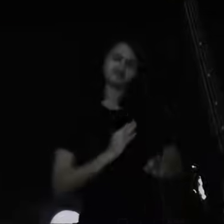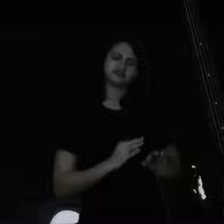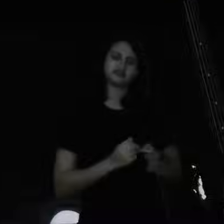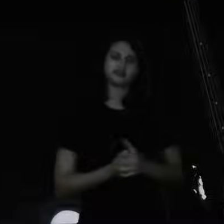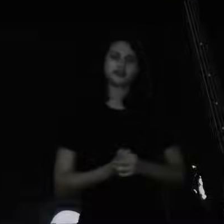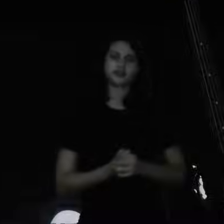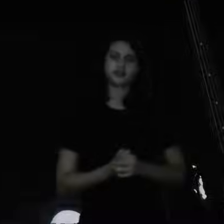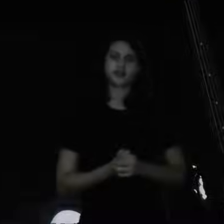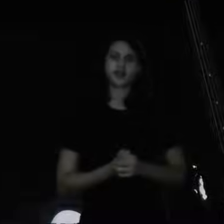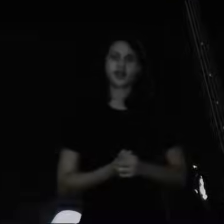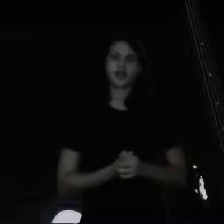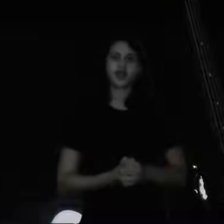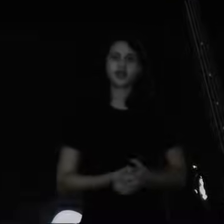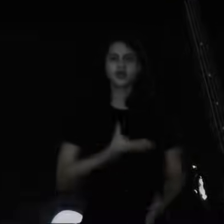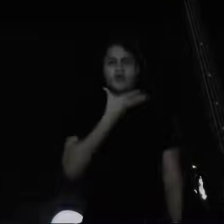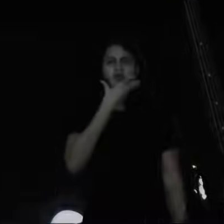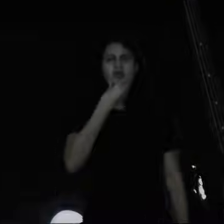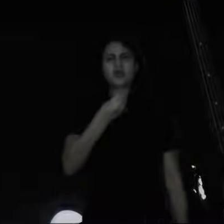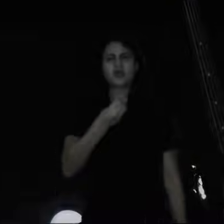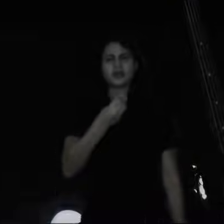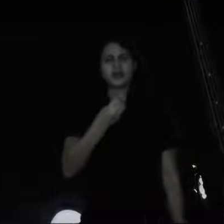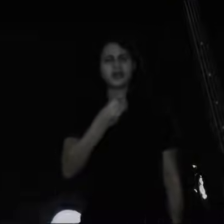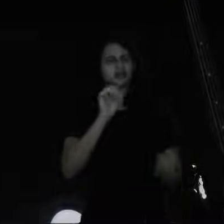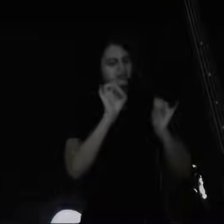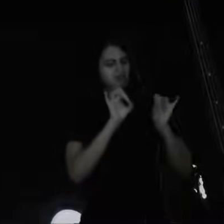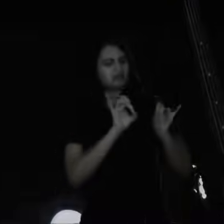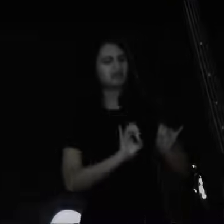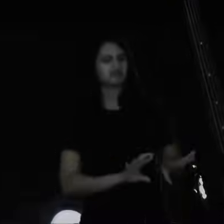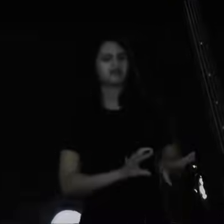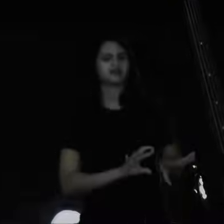pense num homem que foi deixado de lado, abandonado,